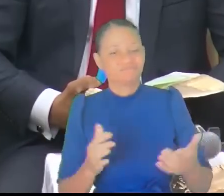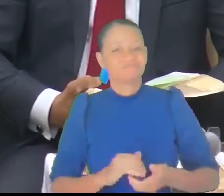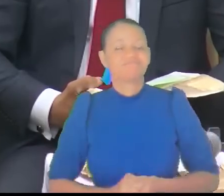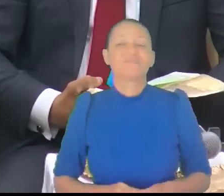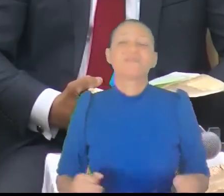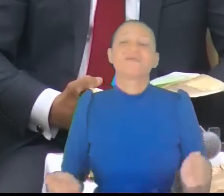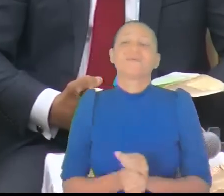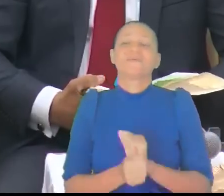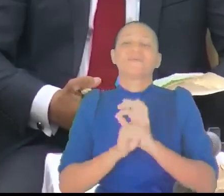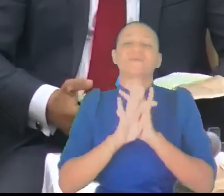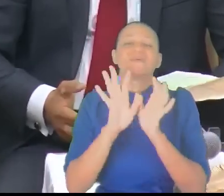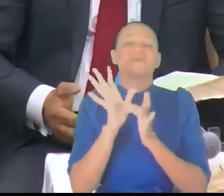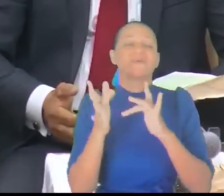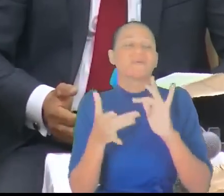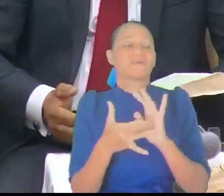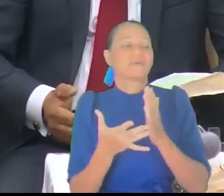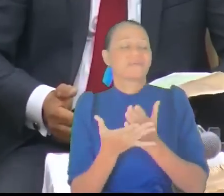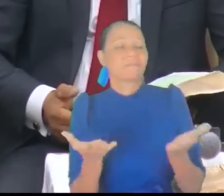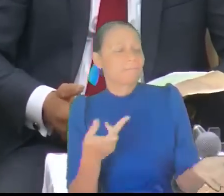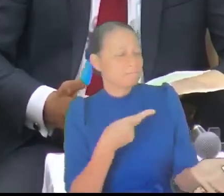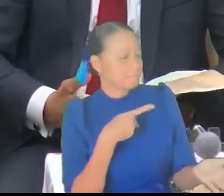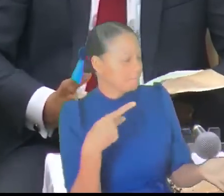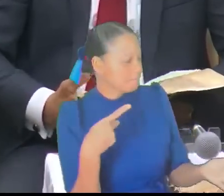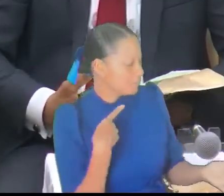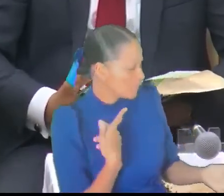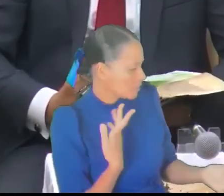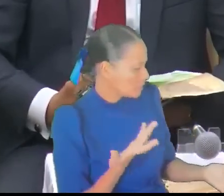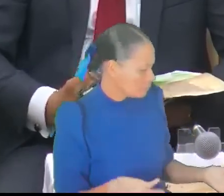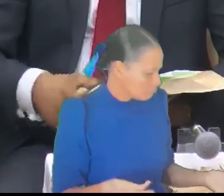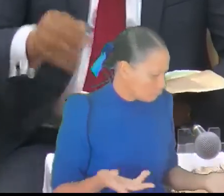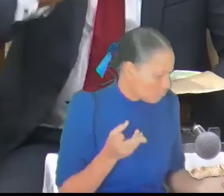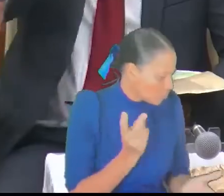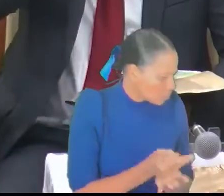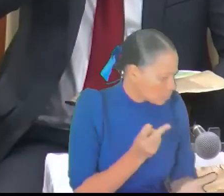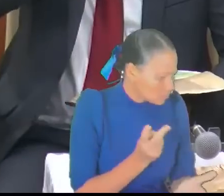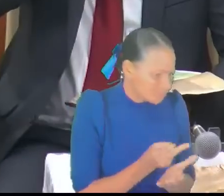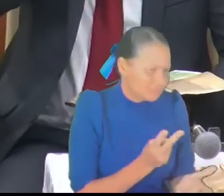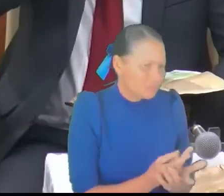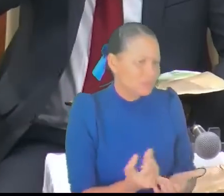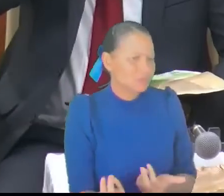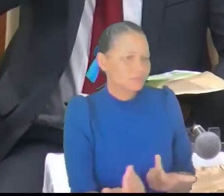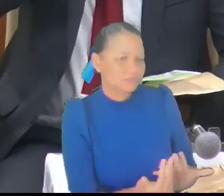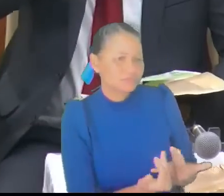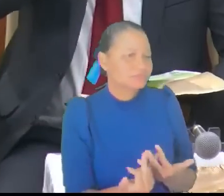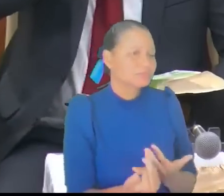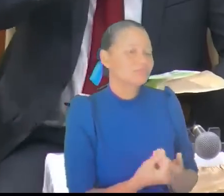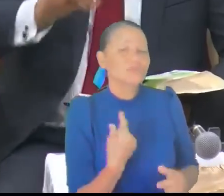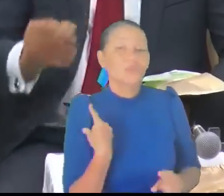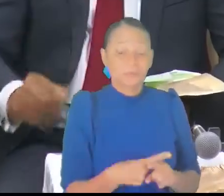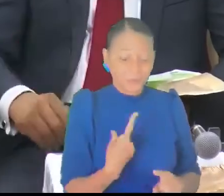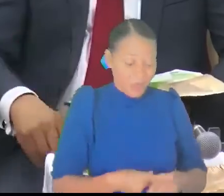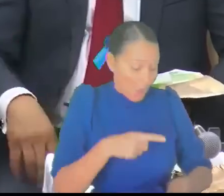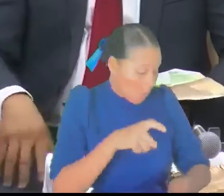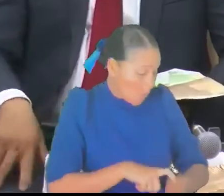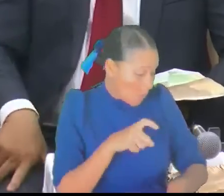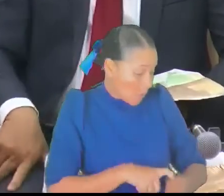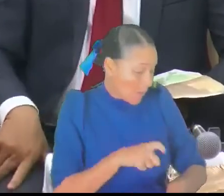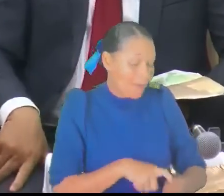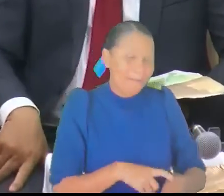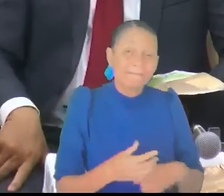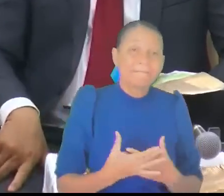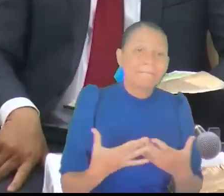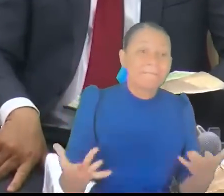Glória a Jesus. Pastor, por que é que eu não sou sempre o mesmo crente? Por que é que tem hora que eu estou pegando